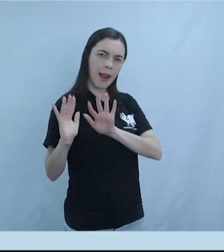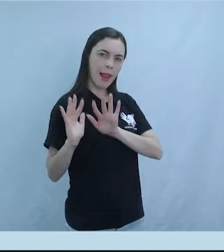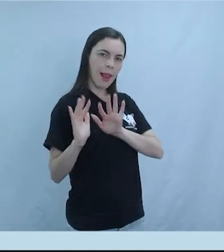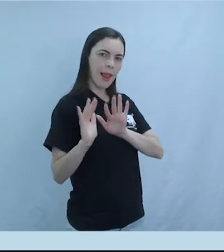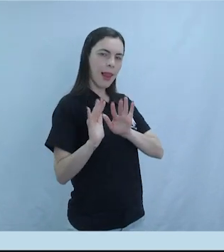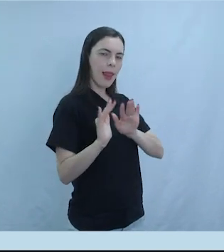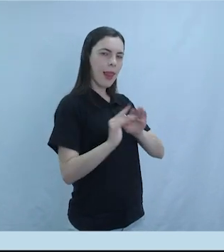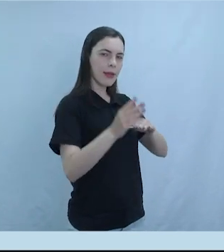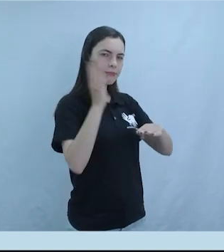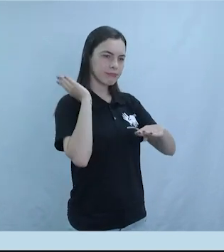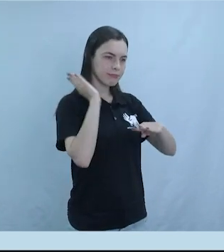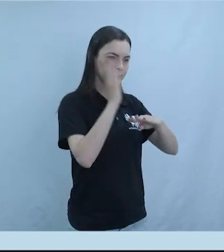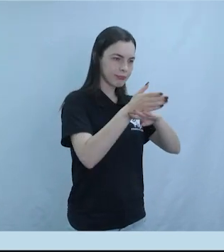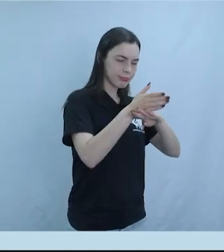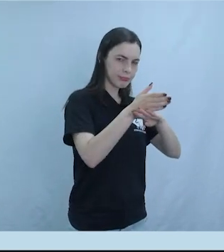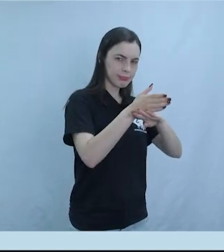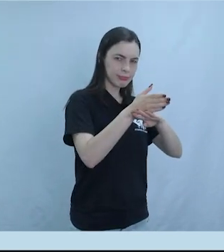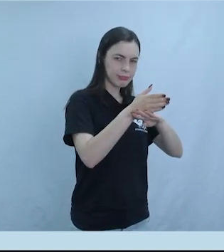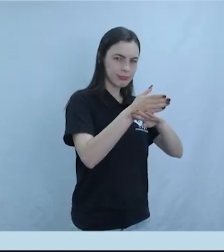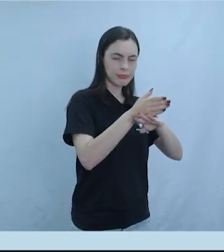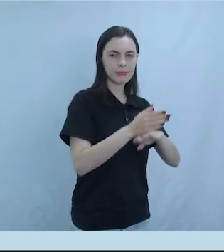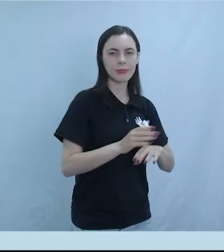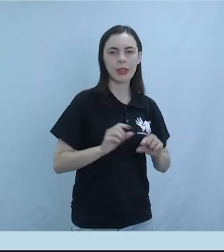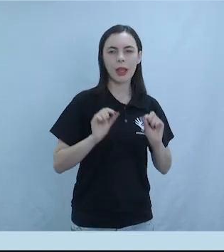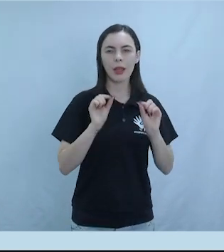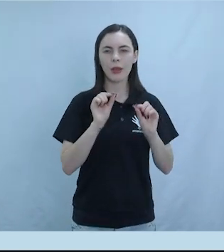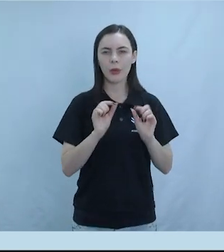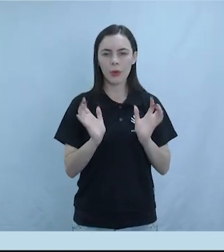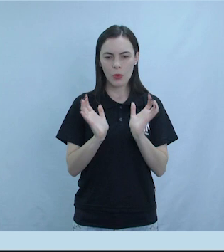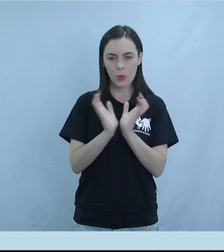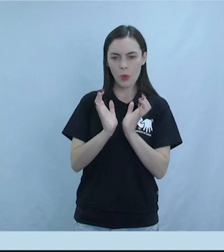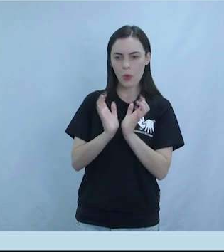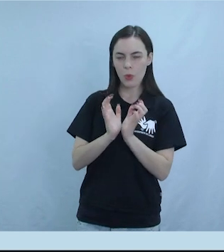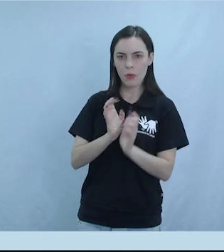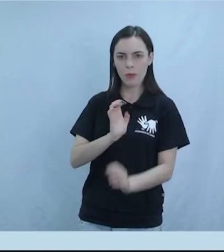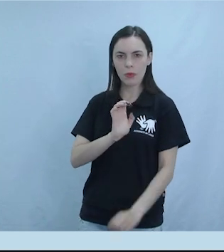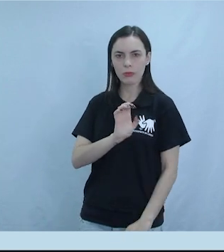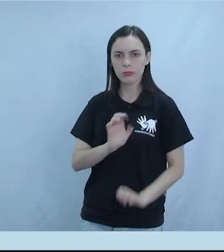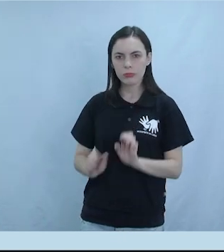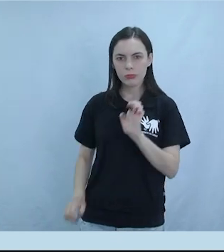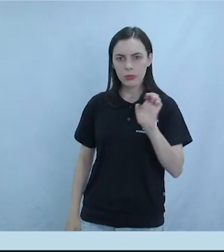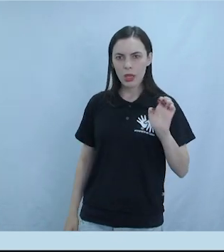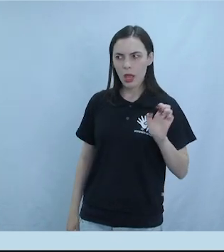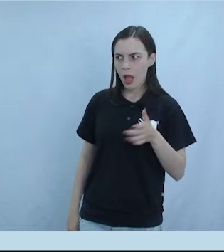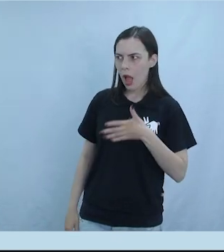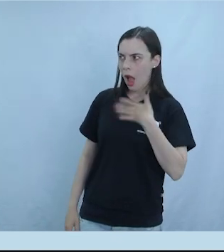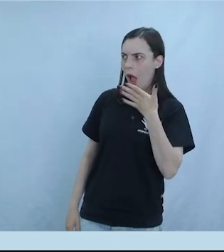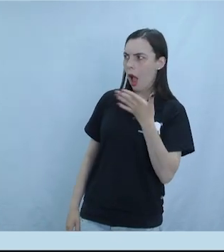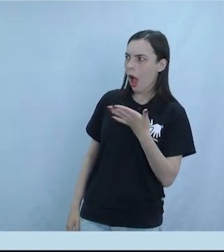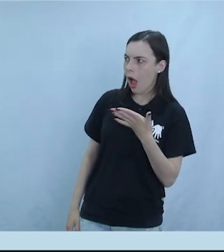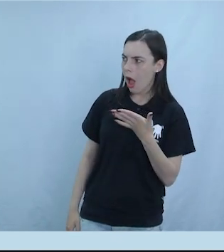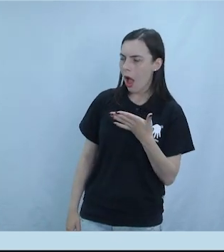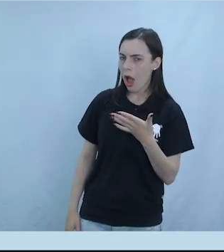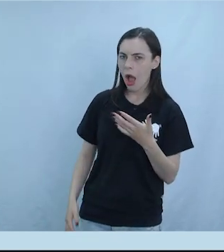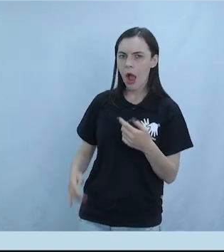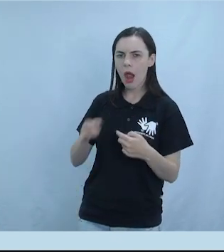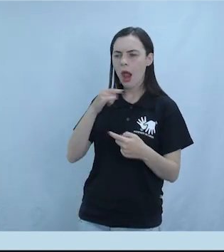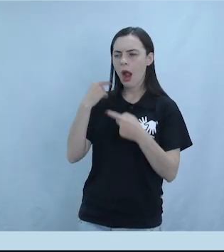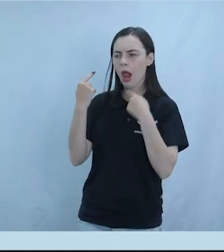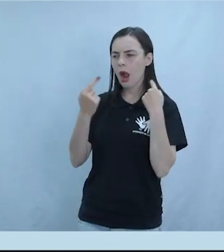atacaram o acampamento e, tomando os canhotos de surpresa,